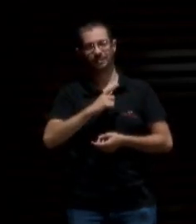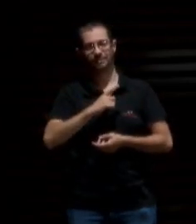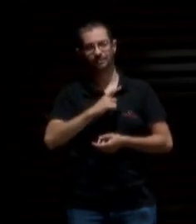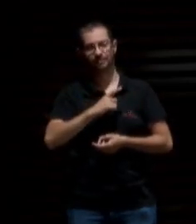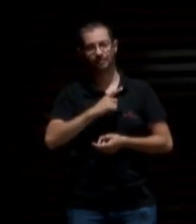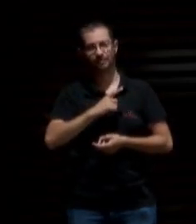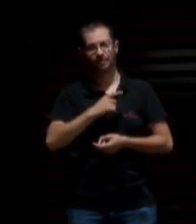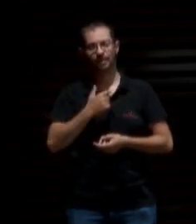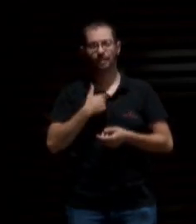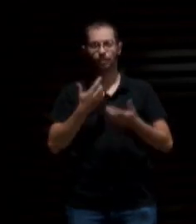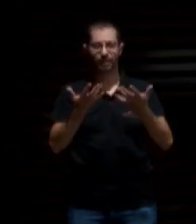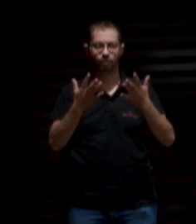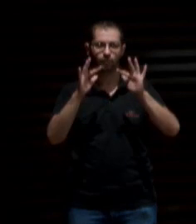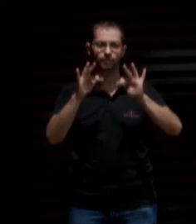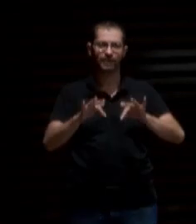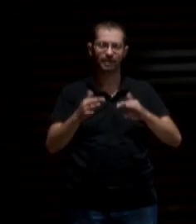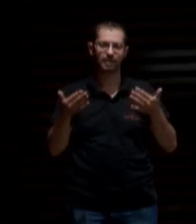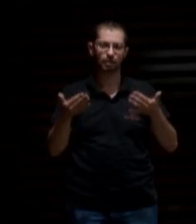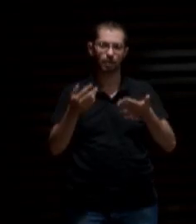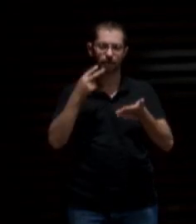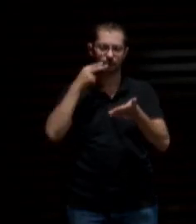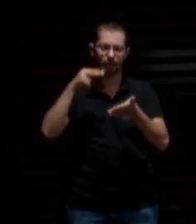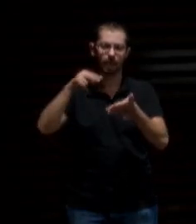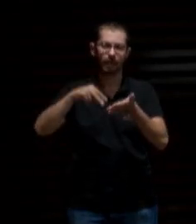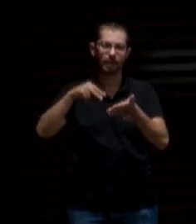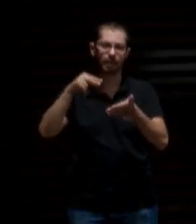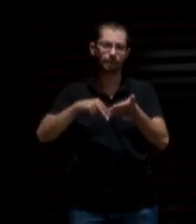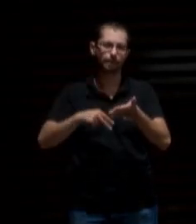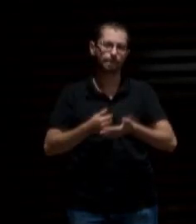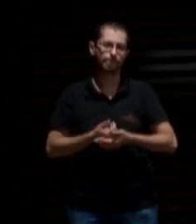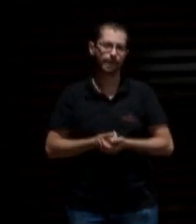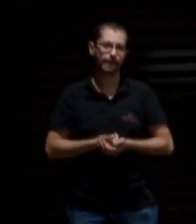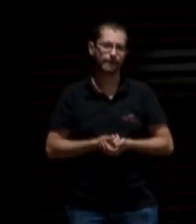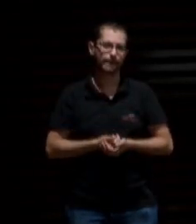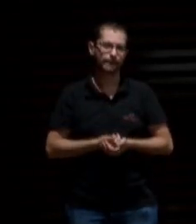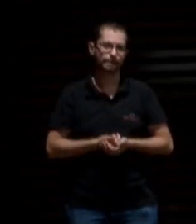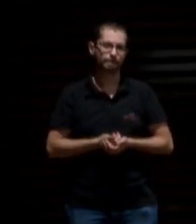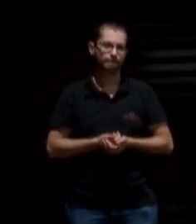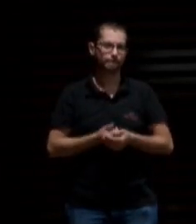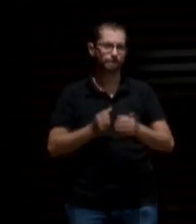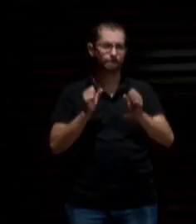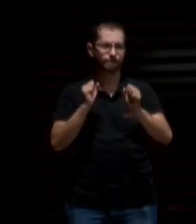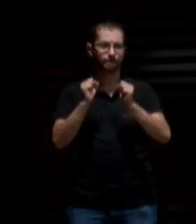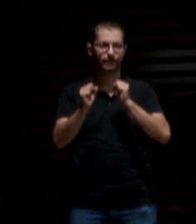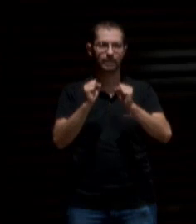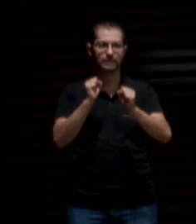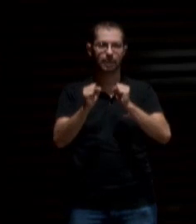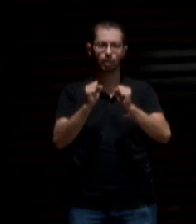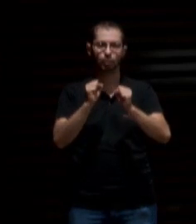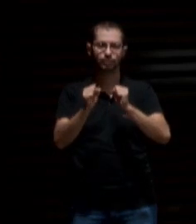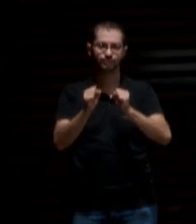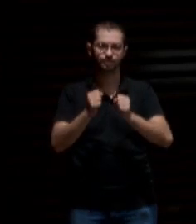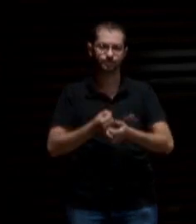E eu quero encerrar, meus amados. Eu quero ler para vocês um salmo. Porque,